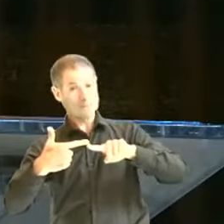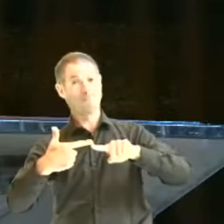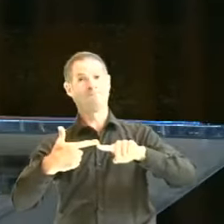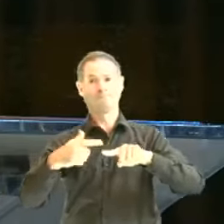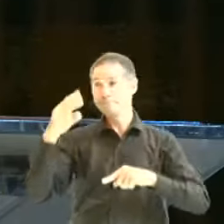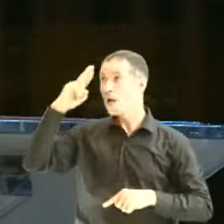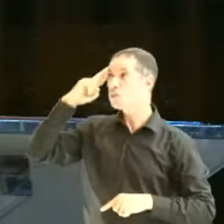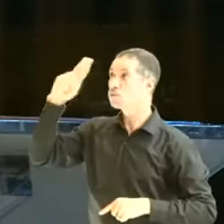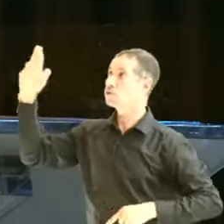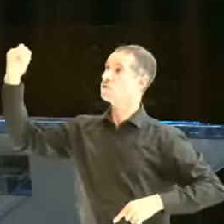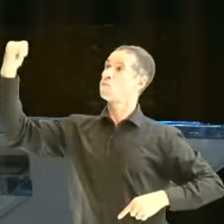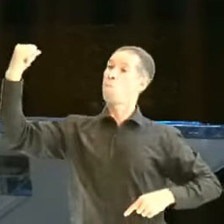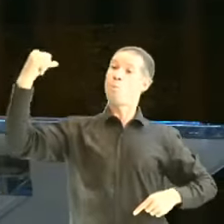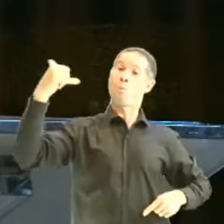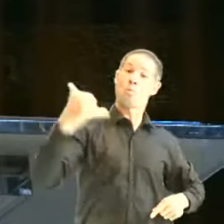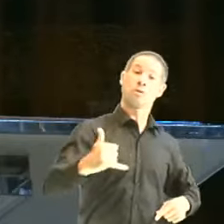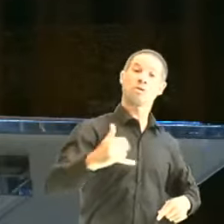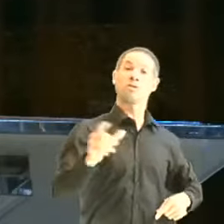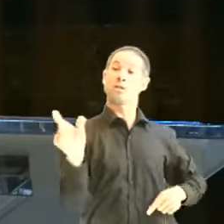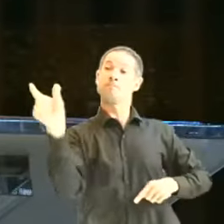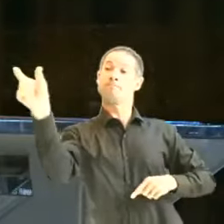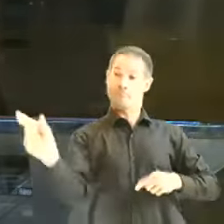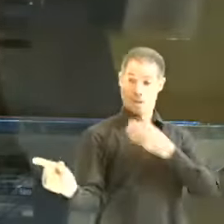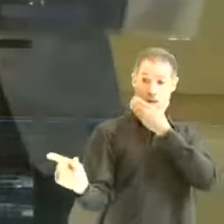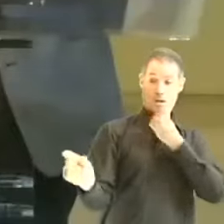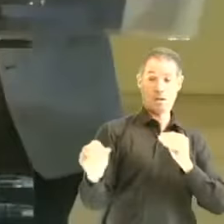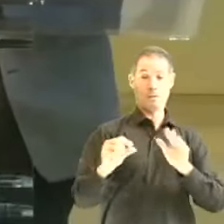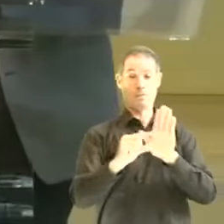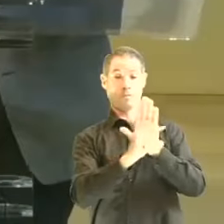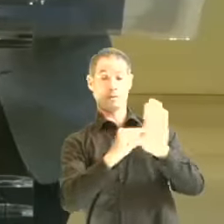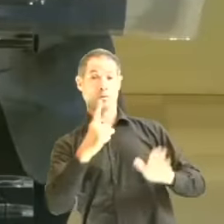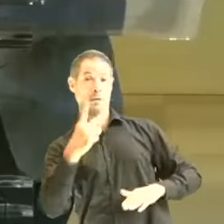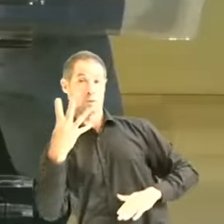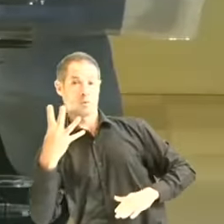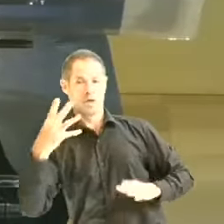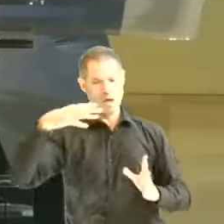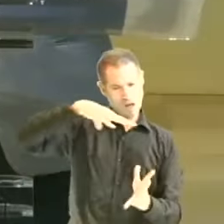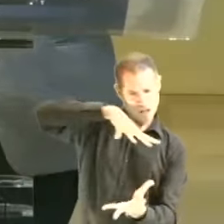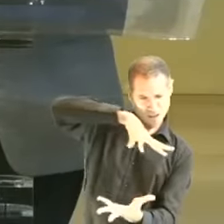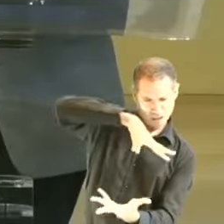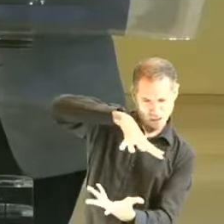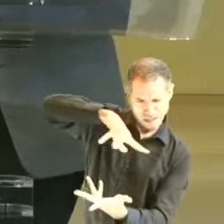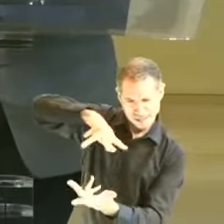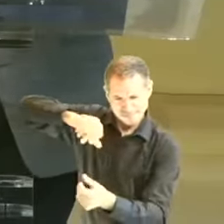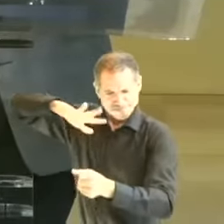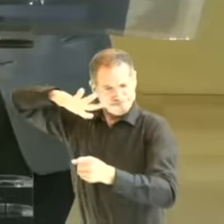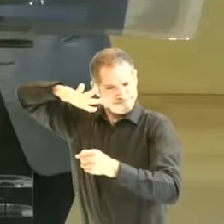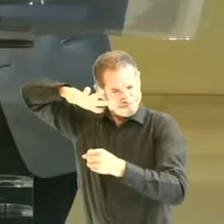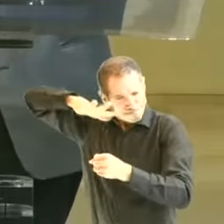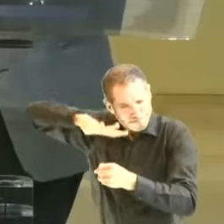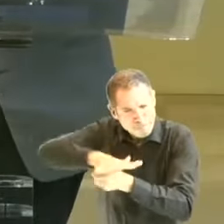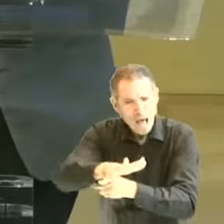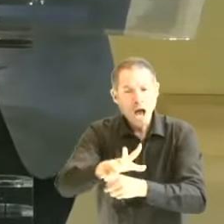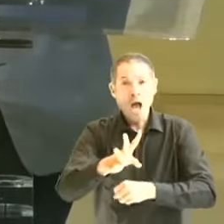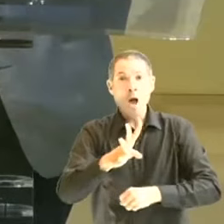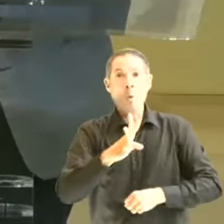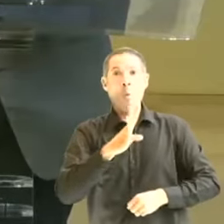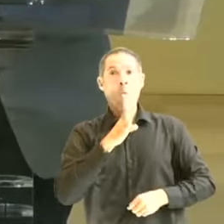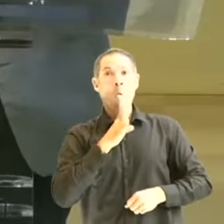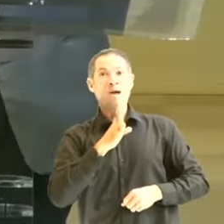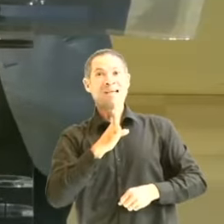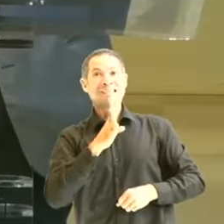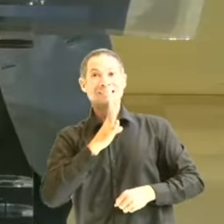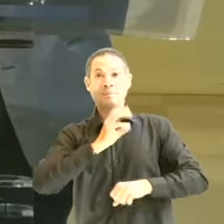Senhor vai dizer para ele assim, no verso 14: e a terra se encherá do conhecimento